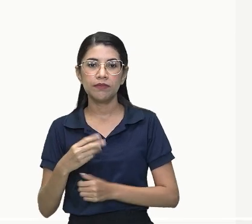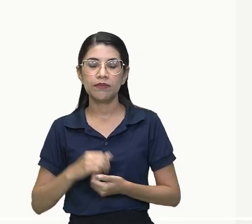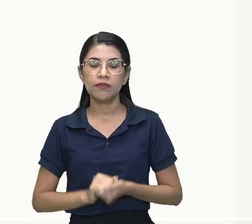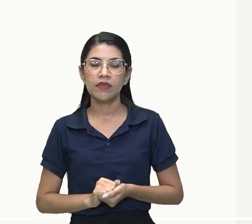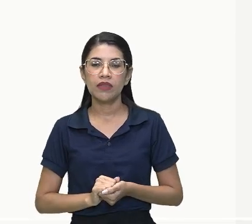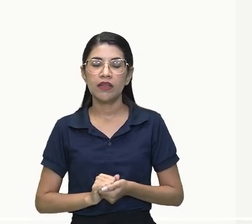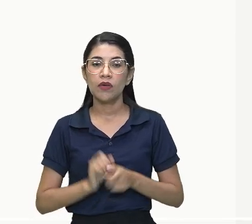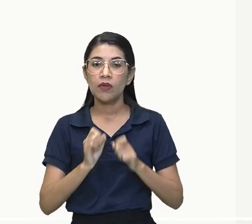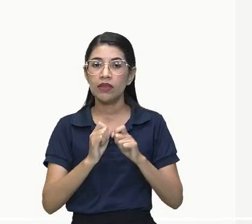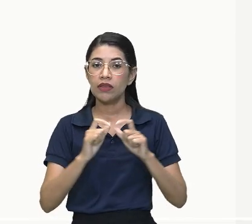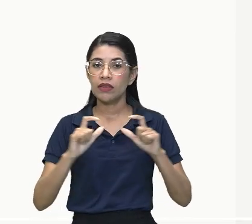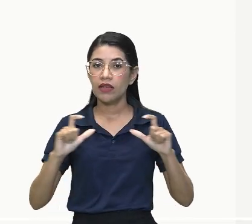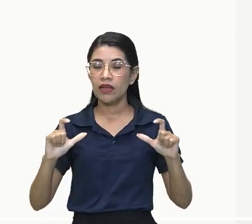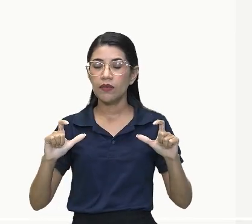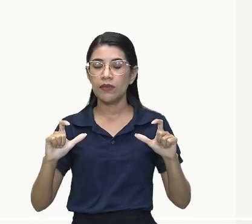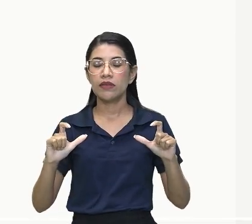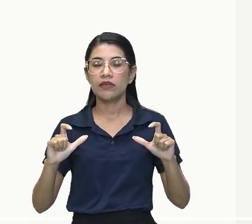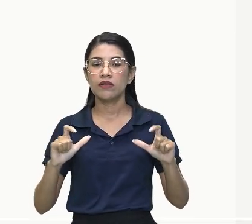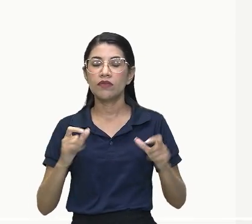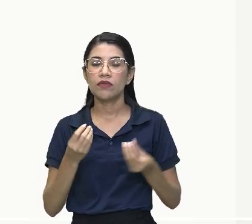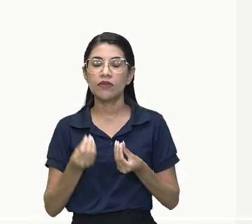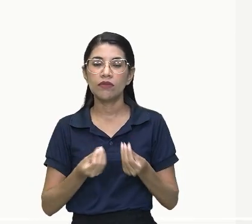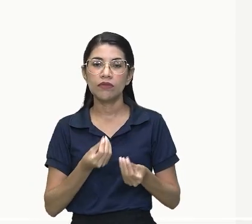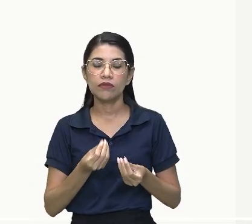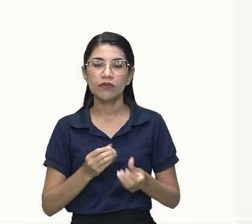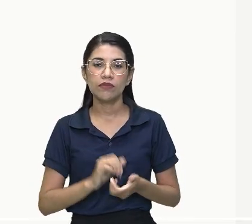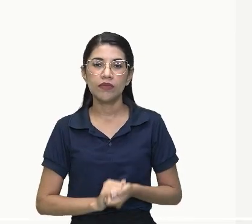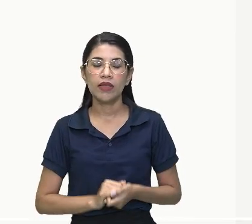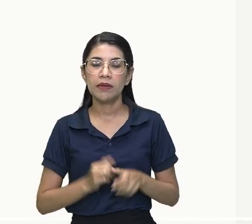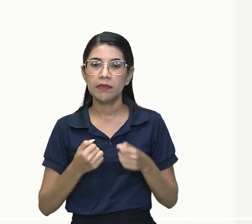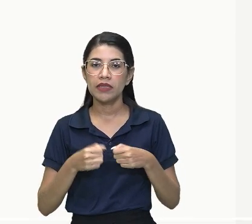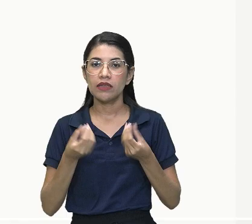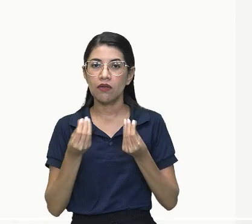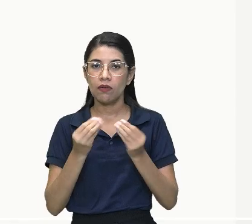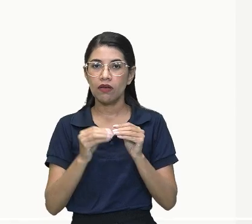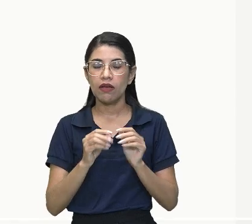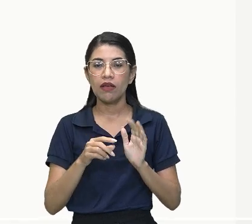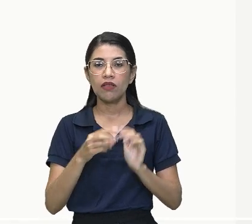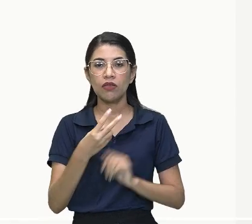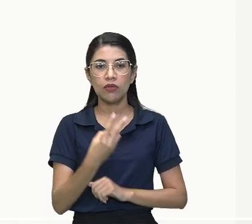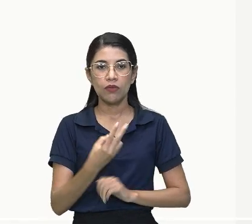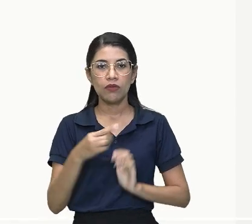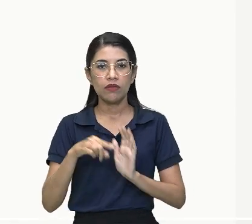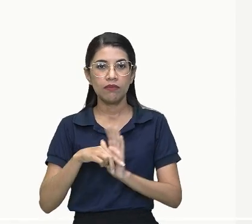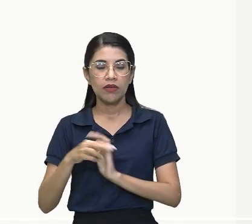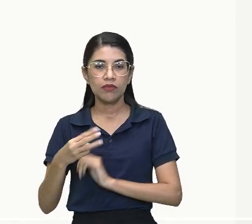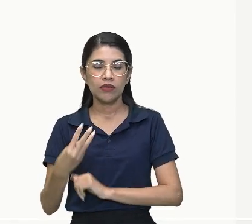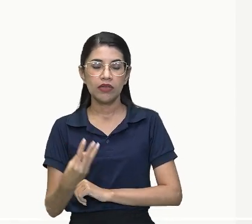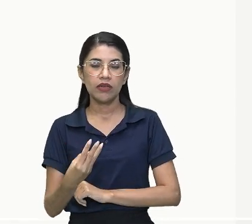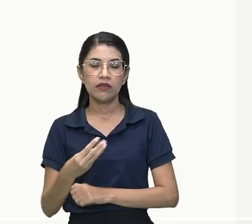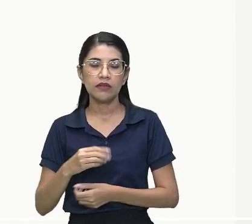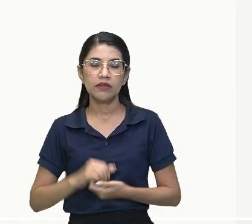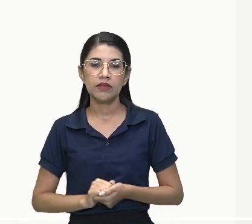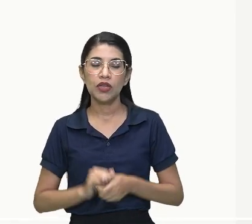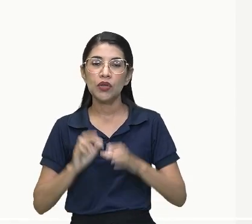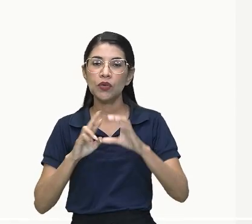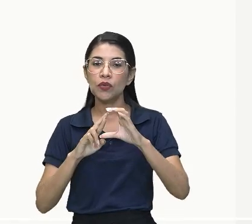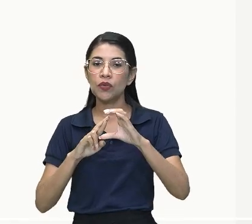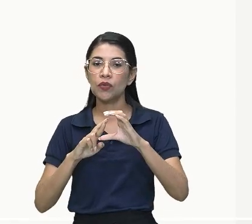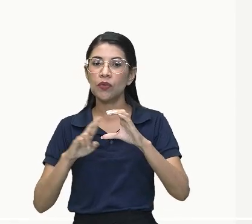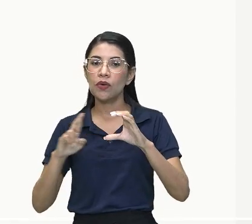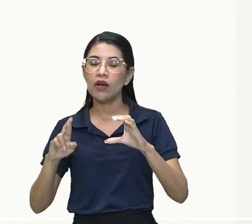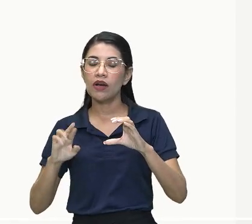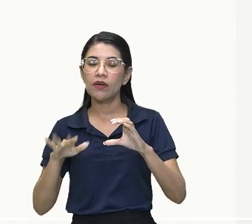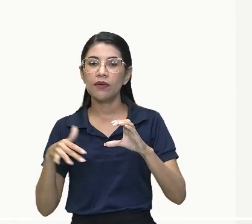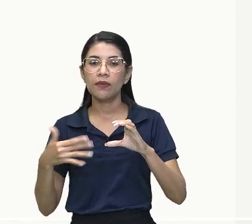minha equação tem que aparecer 2 e menos 3, tá? E qual vai ser a medida do raio? Ó? A medida do